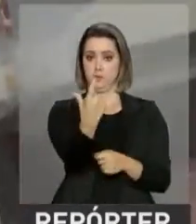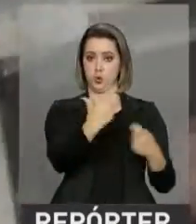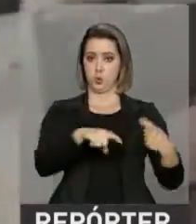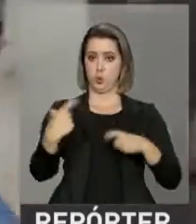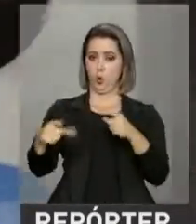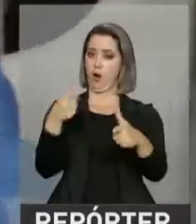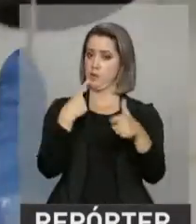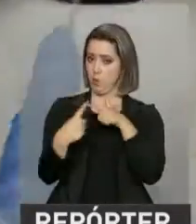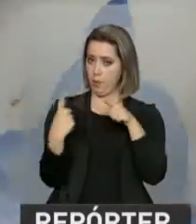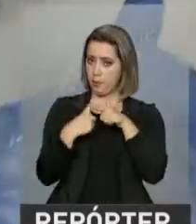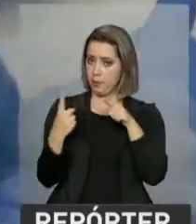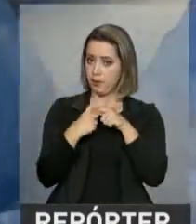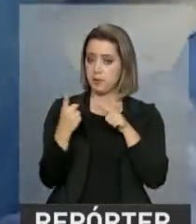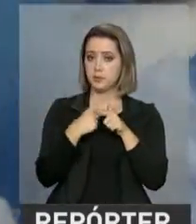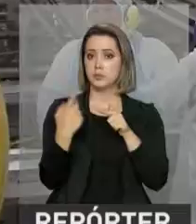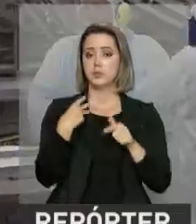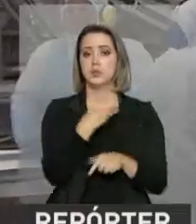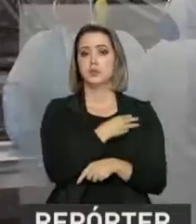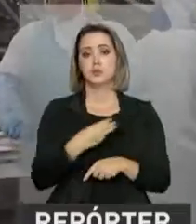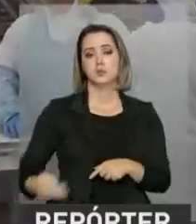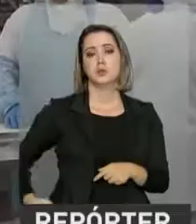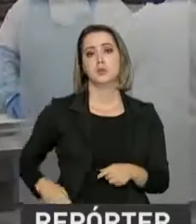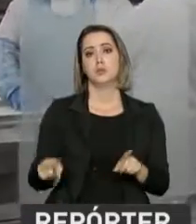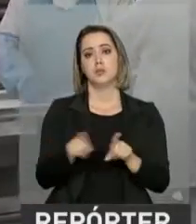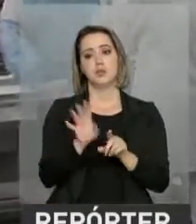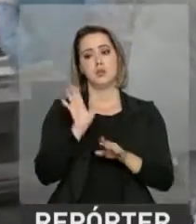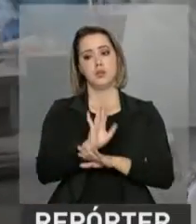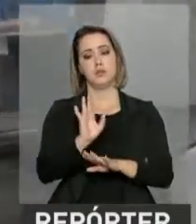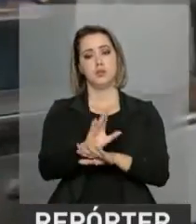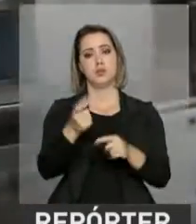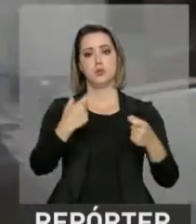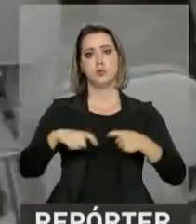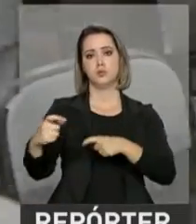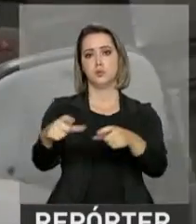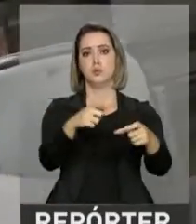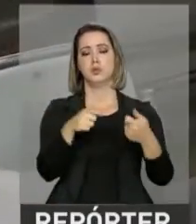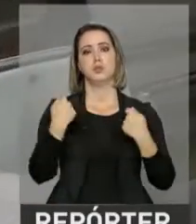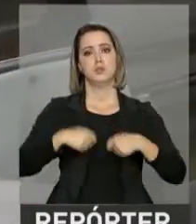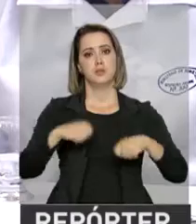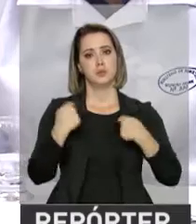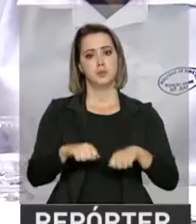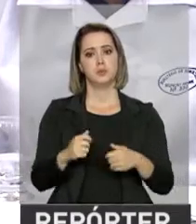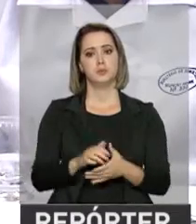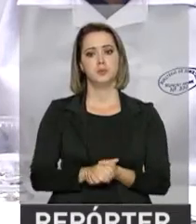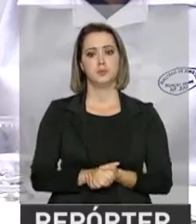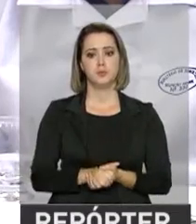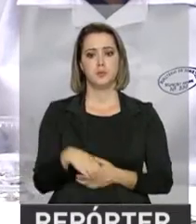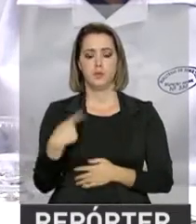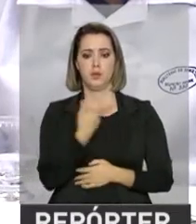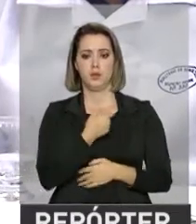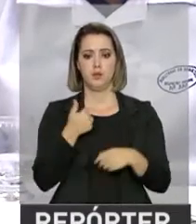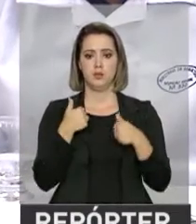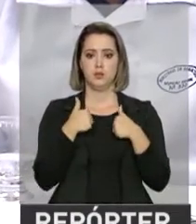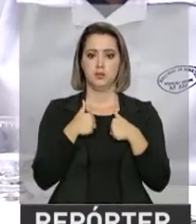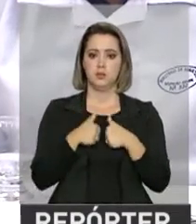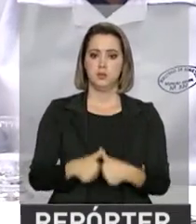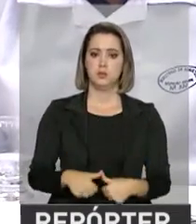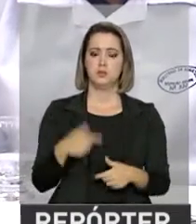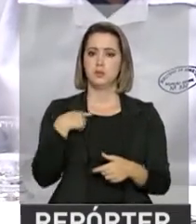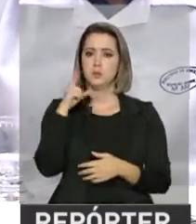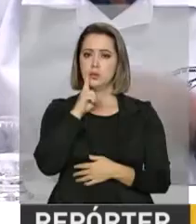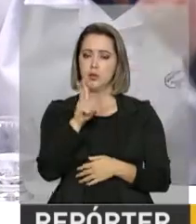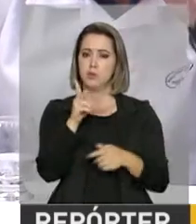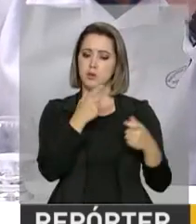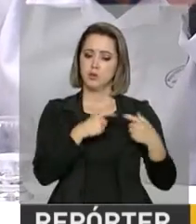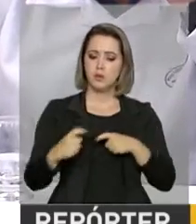Ele disse que o ministério vai tentar suprir a demanda dos locais carentes de fiscalização. Nós estamos vendo aonde nós